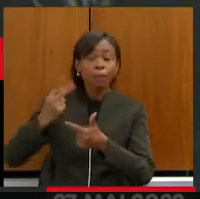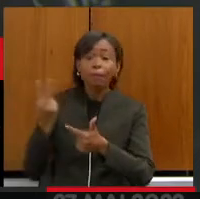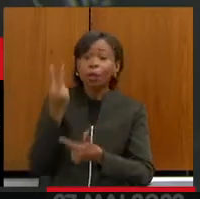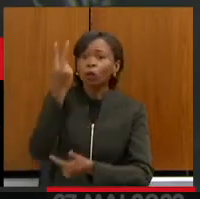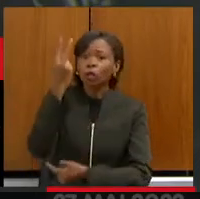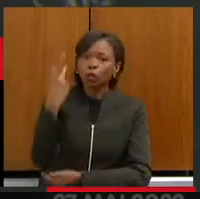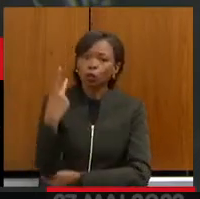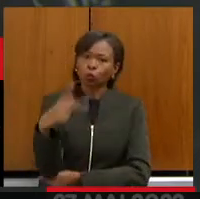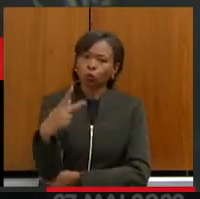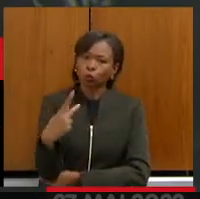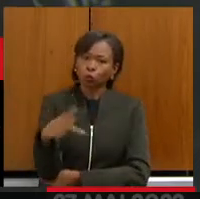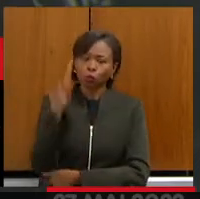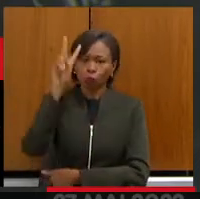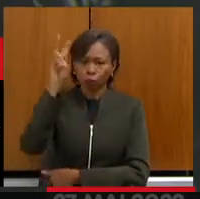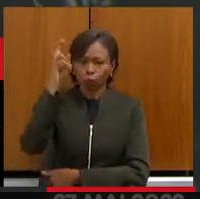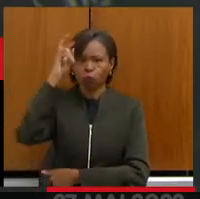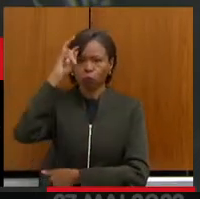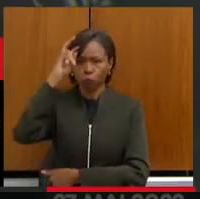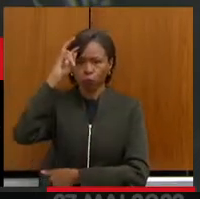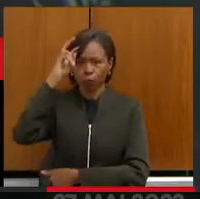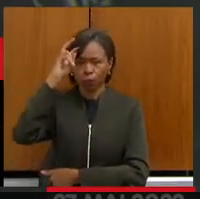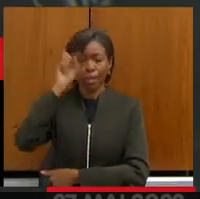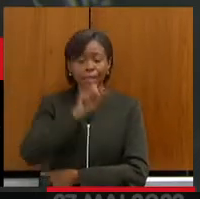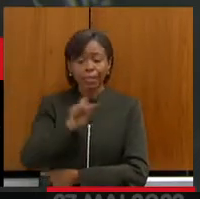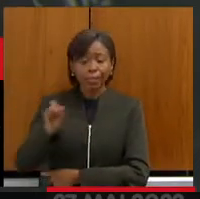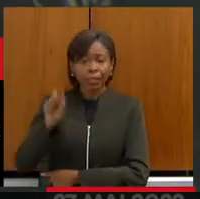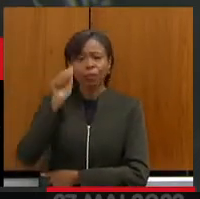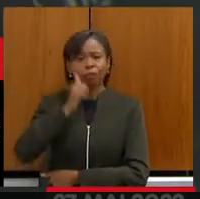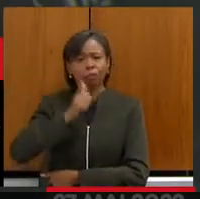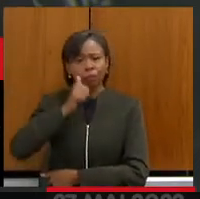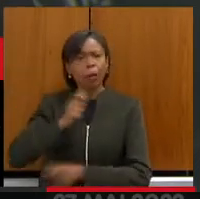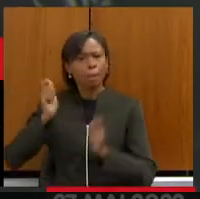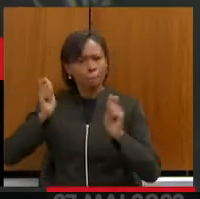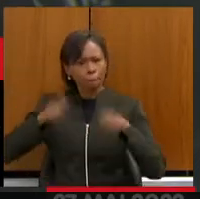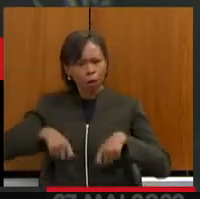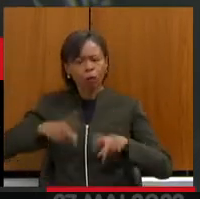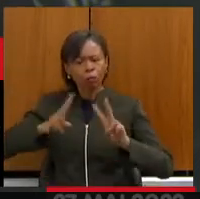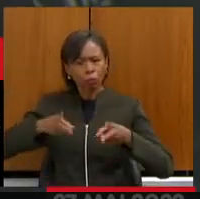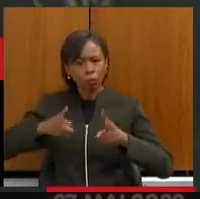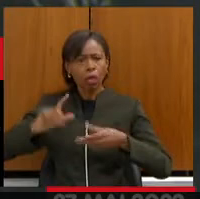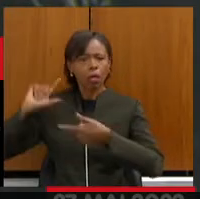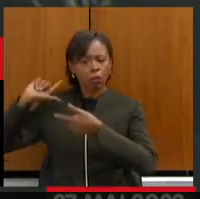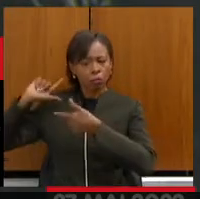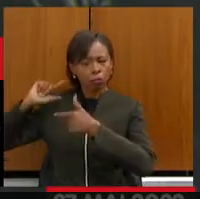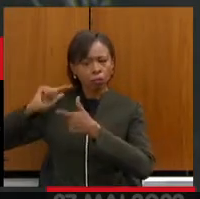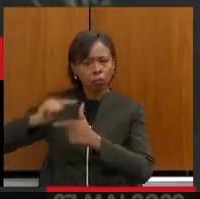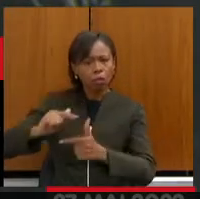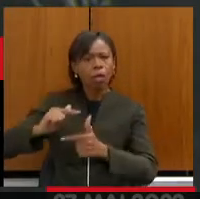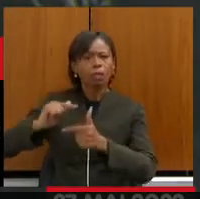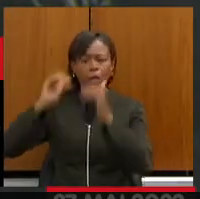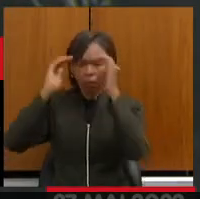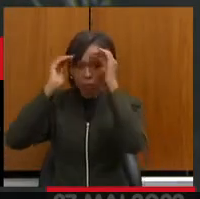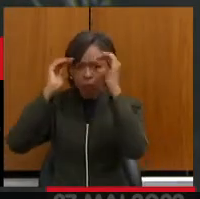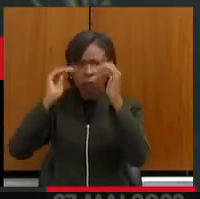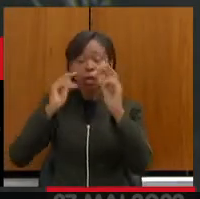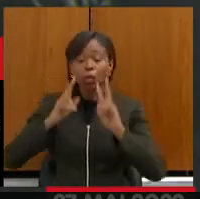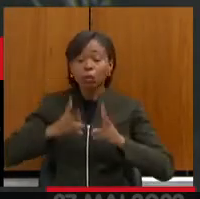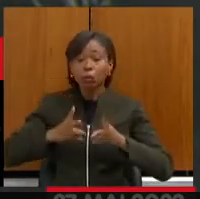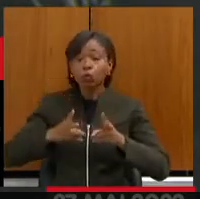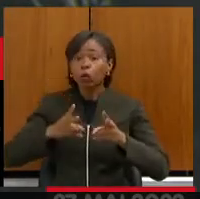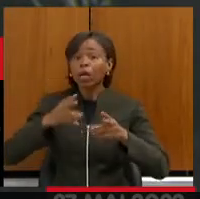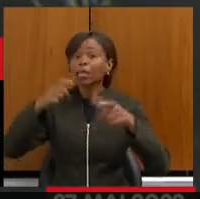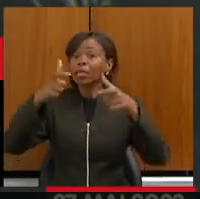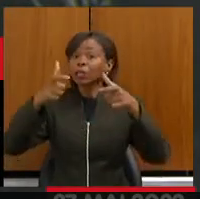cultura que possibilitem a essas mulheres cultivar a sua tradicionalidade EA permanência em seus territórios